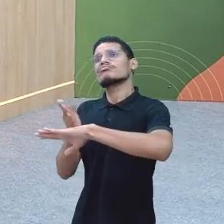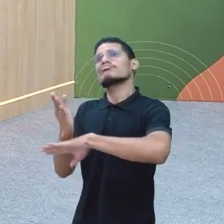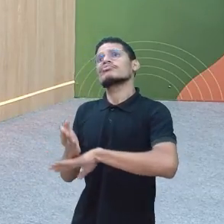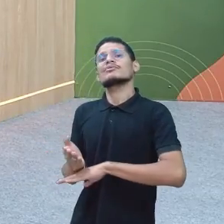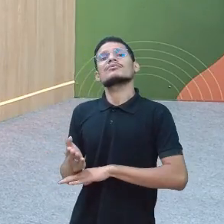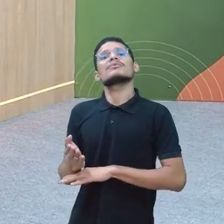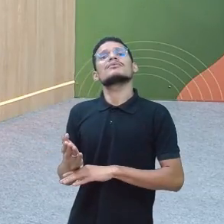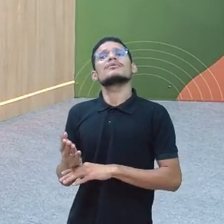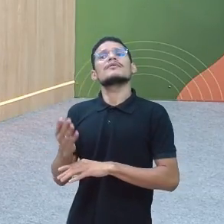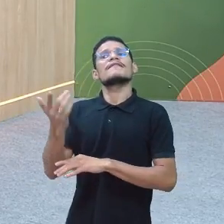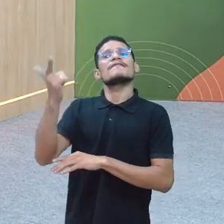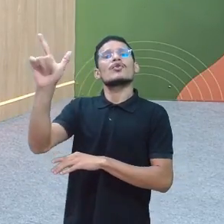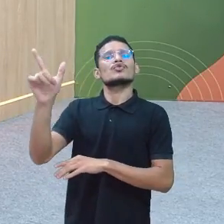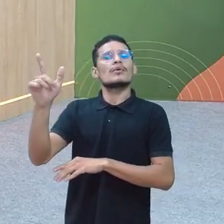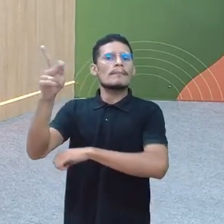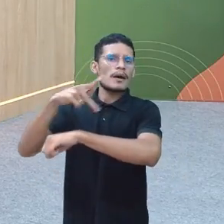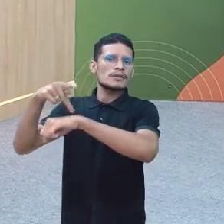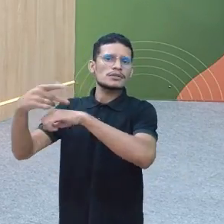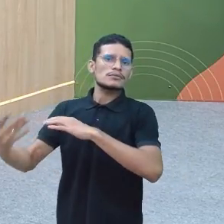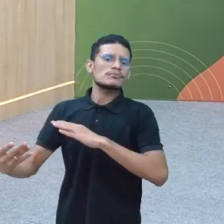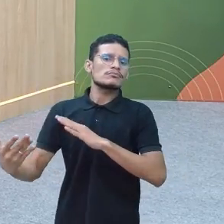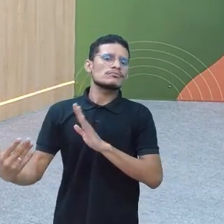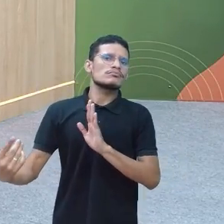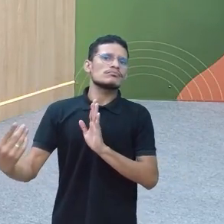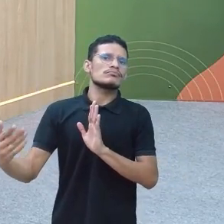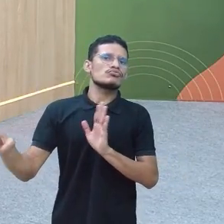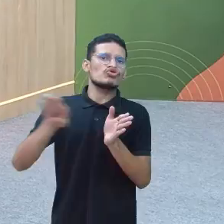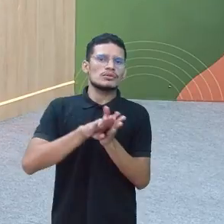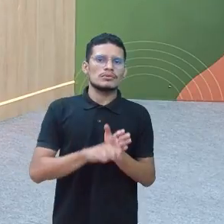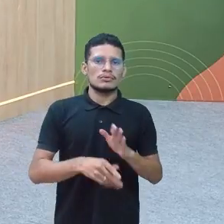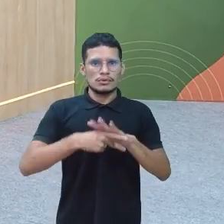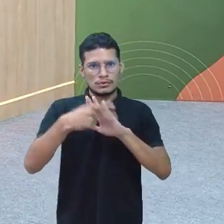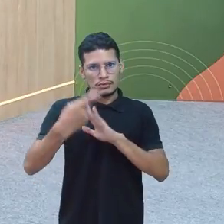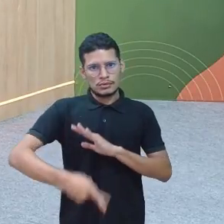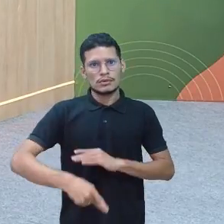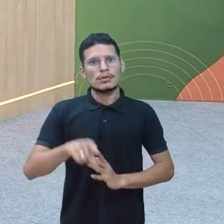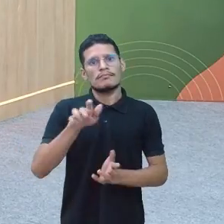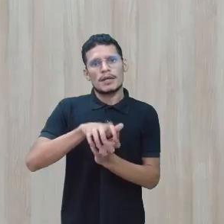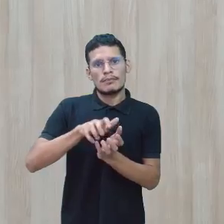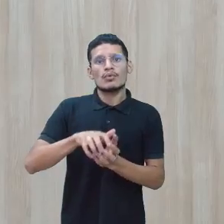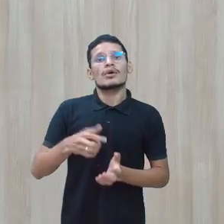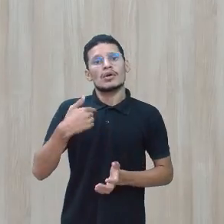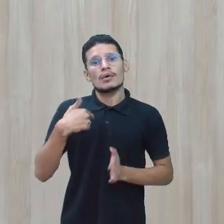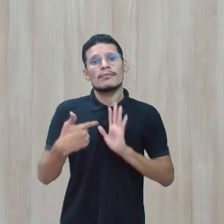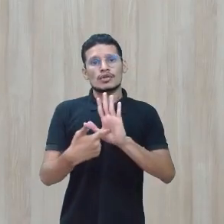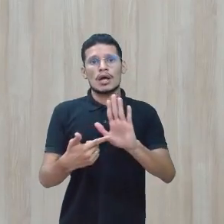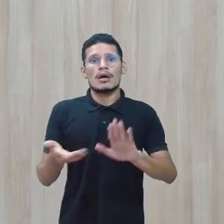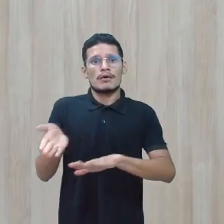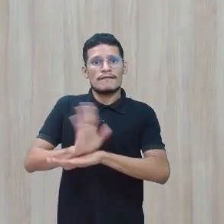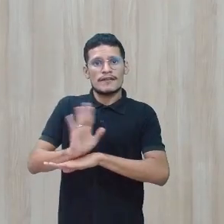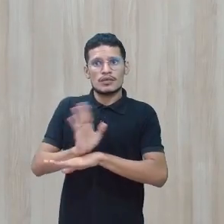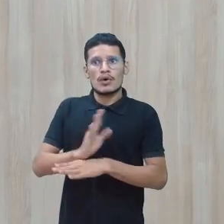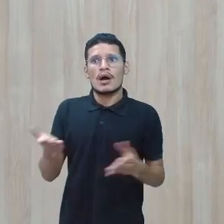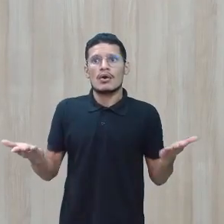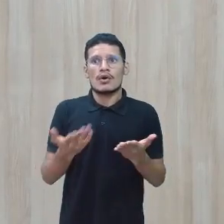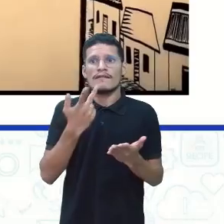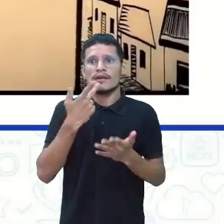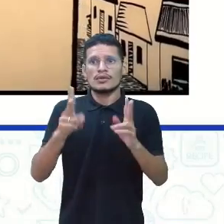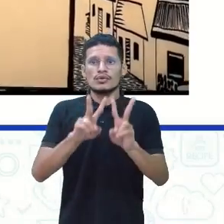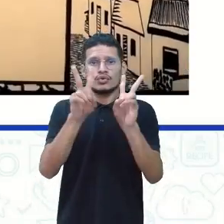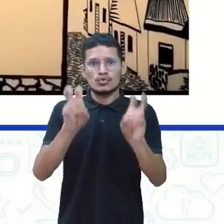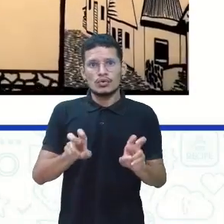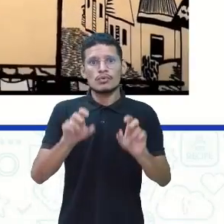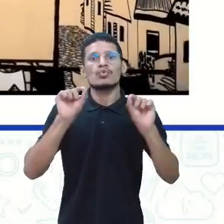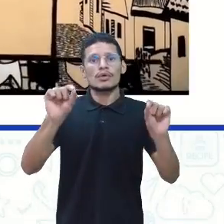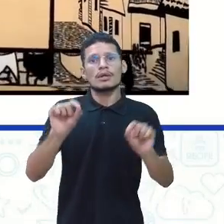para nós aqui, entende? Então agora eu vou passar um vídeo falando sobre os festejos juninos. O